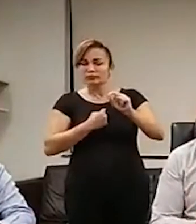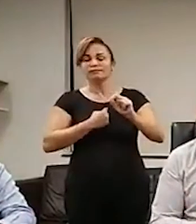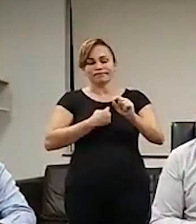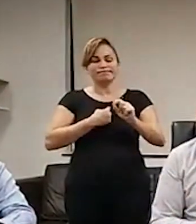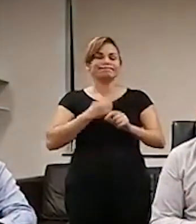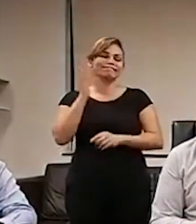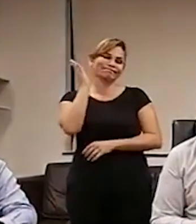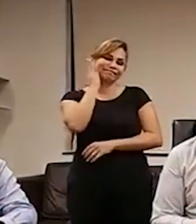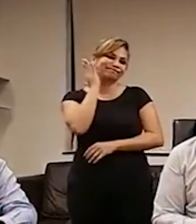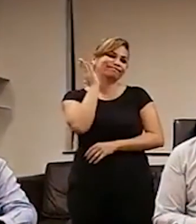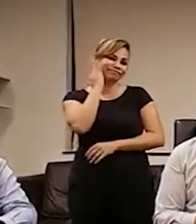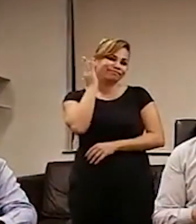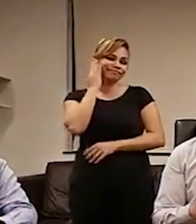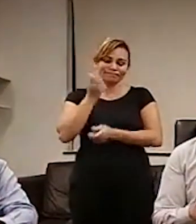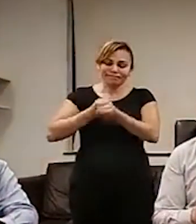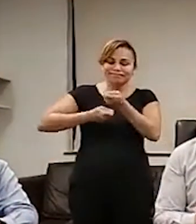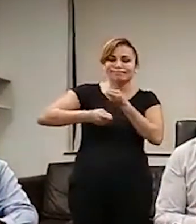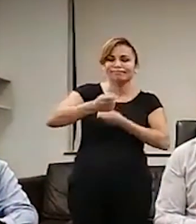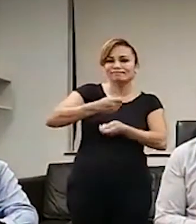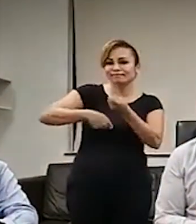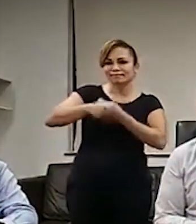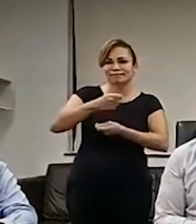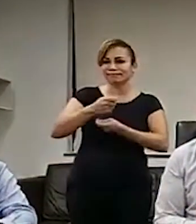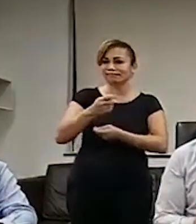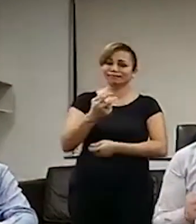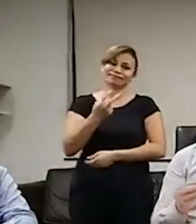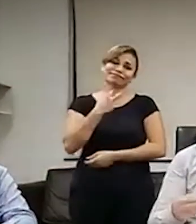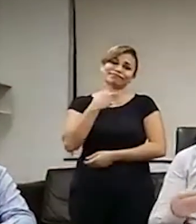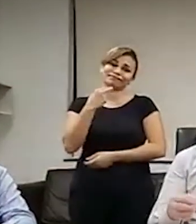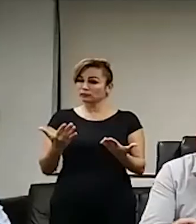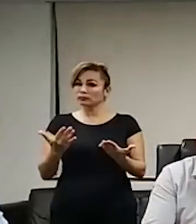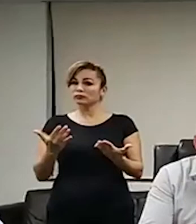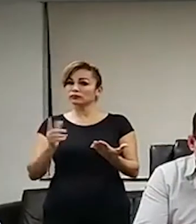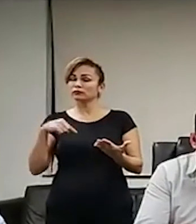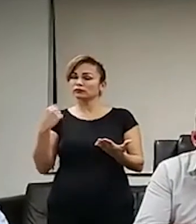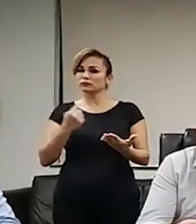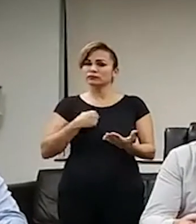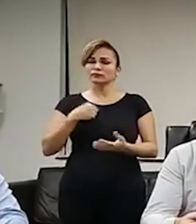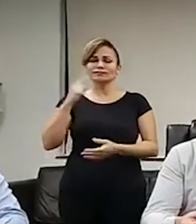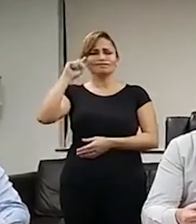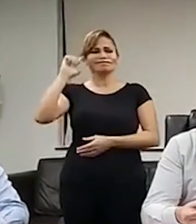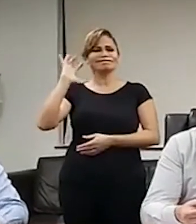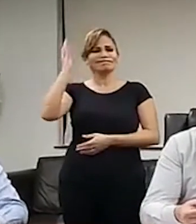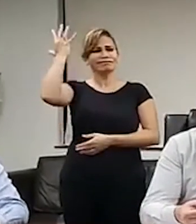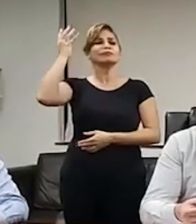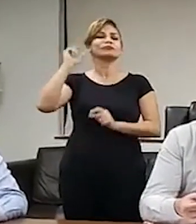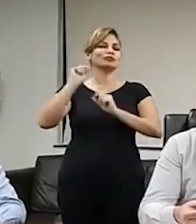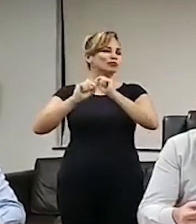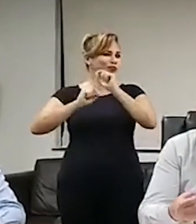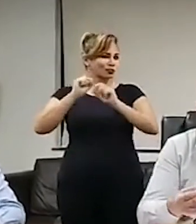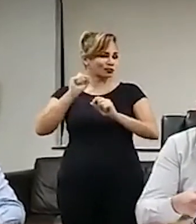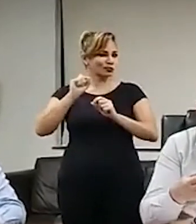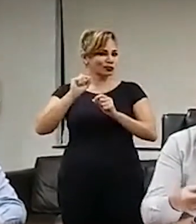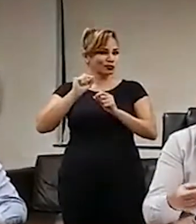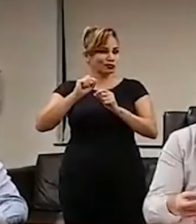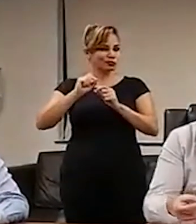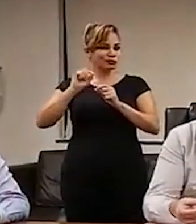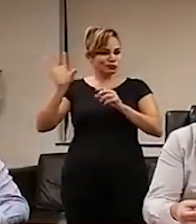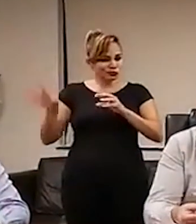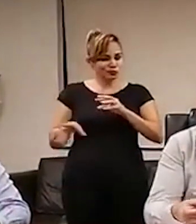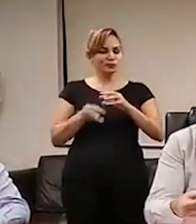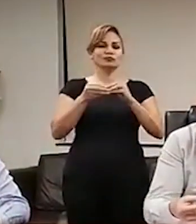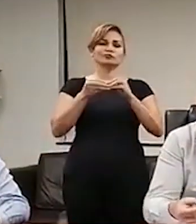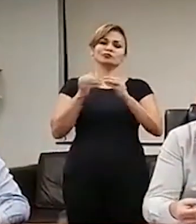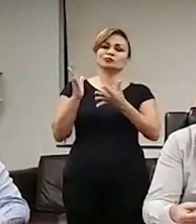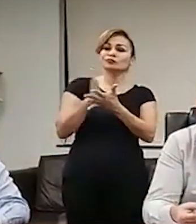Em anúncio na noite desta quarta-feira, dia 25, o governador Marcos Rocha, do estado de Rondônia, anunciou